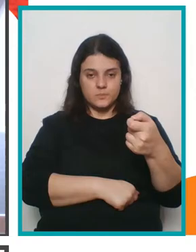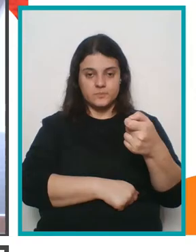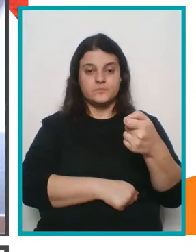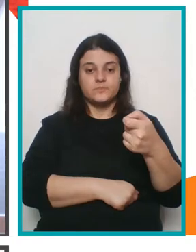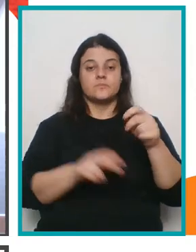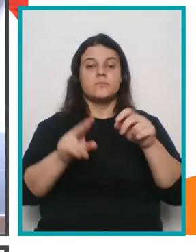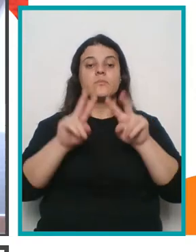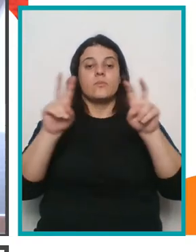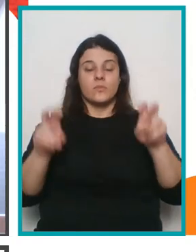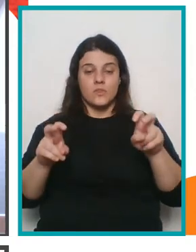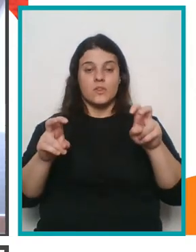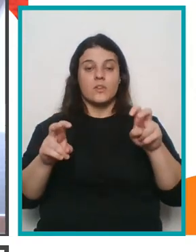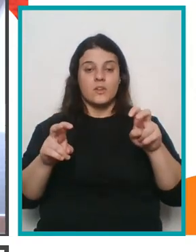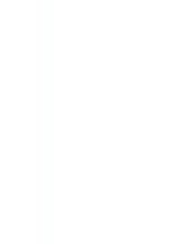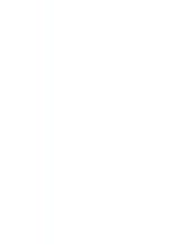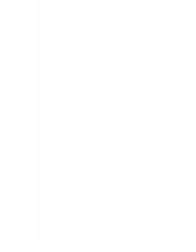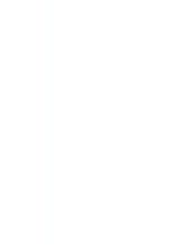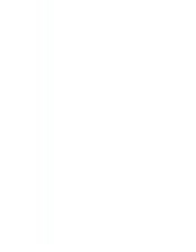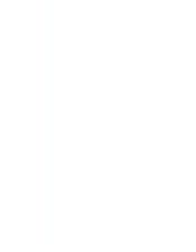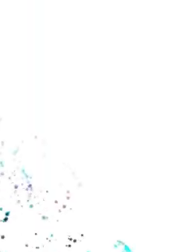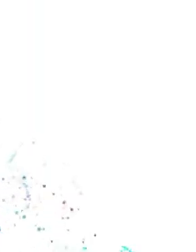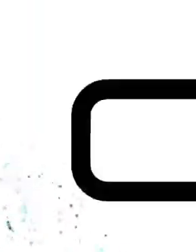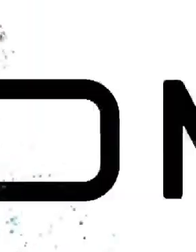a próxima.